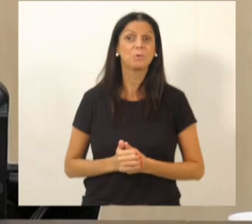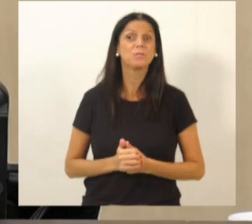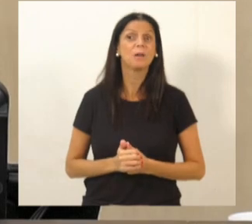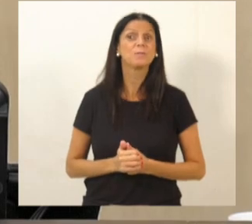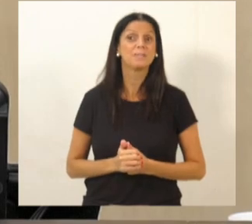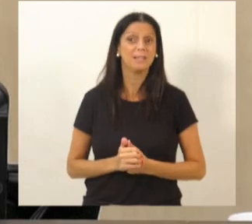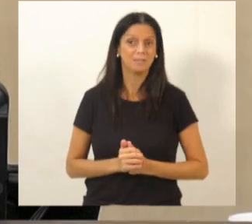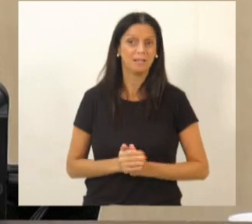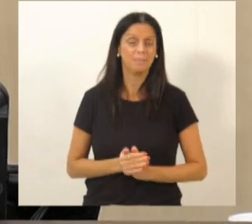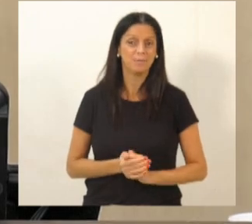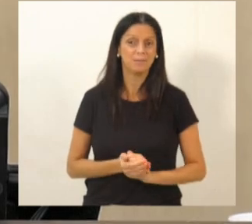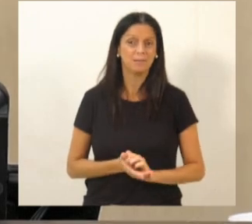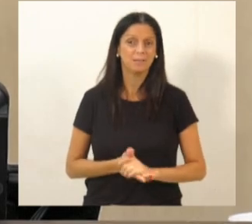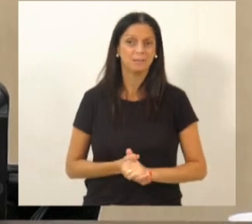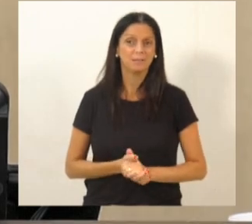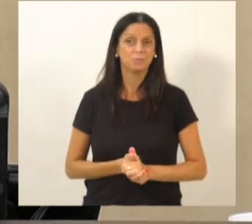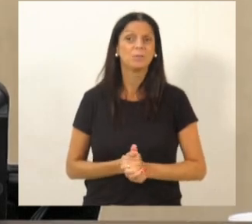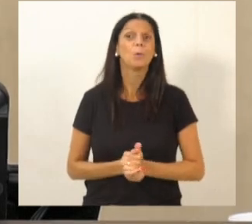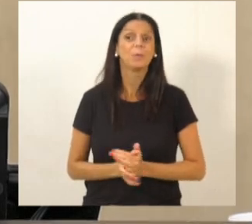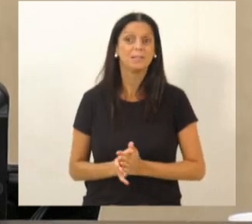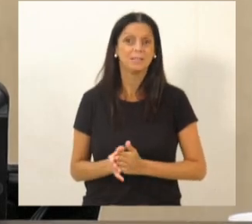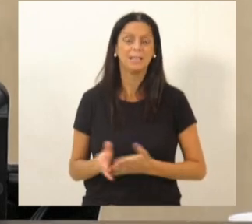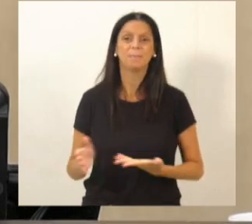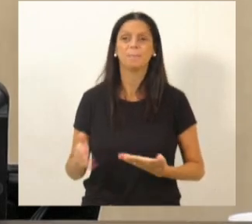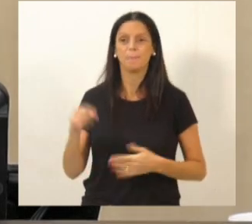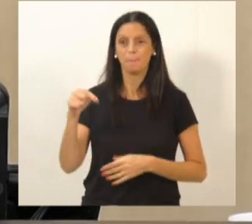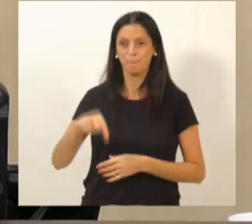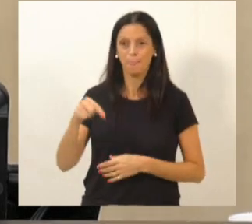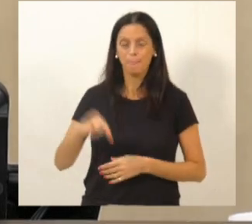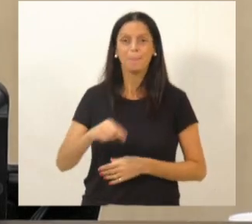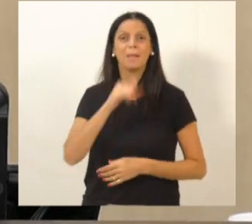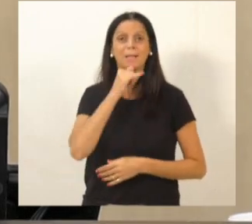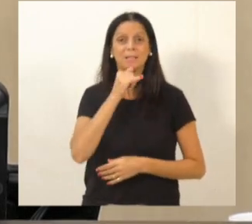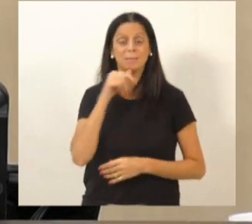Legislativa, essa casa que tem a obrigação de dar o retorno para a nossa comunidade